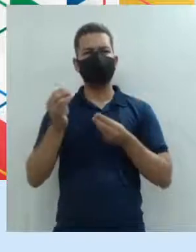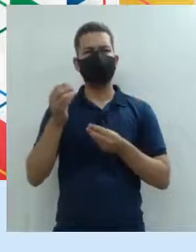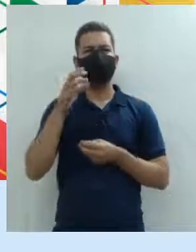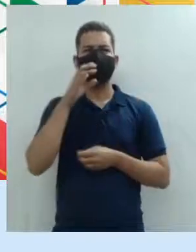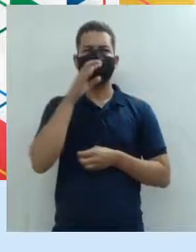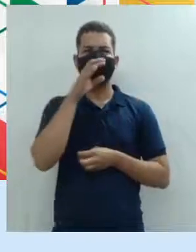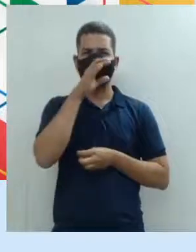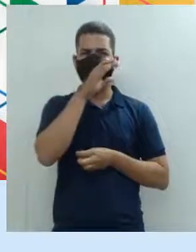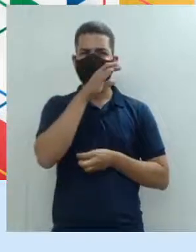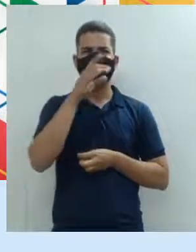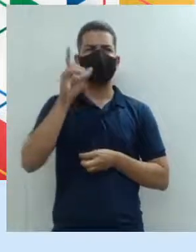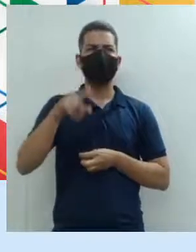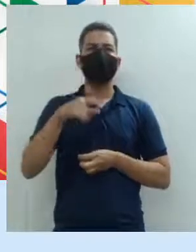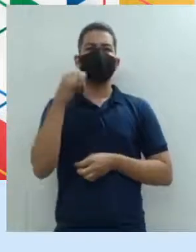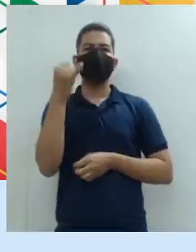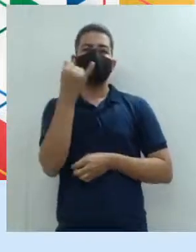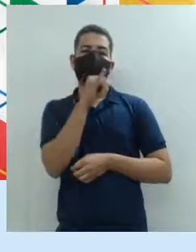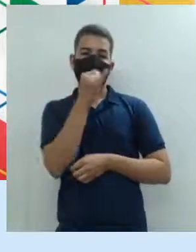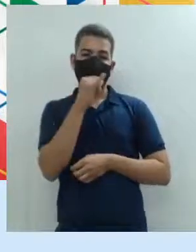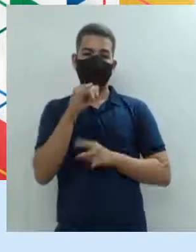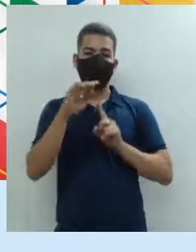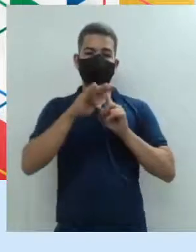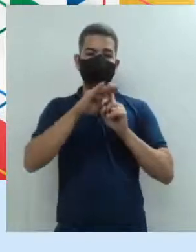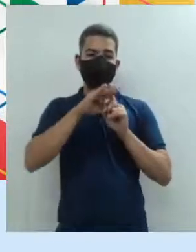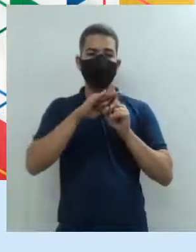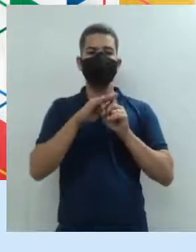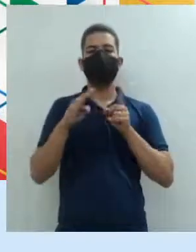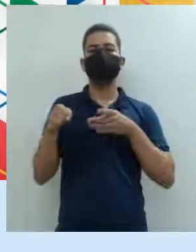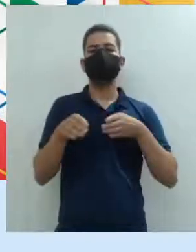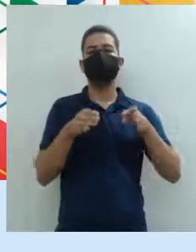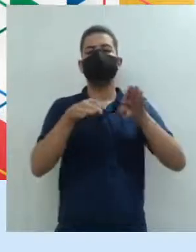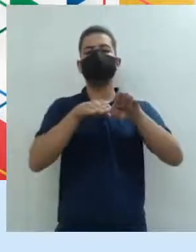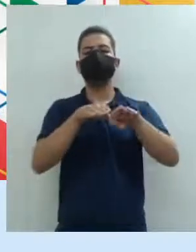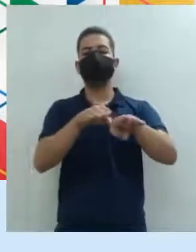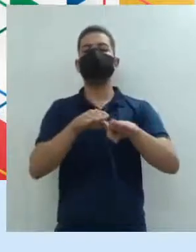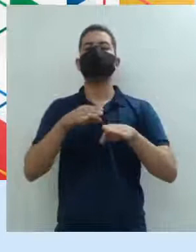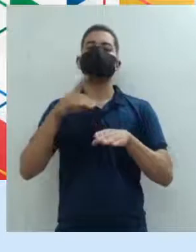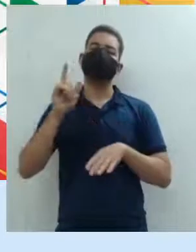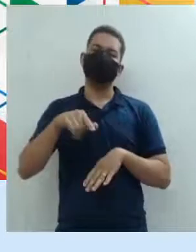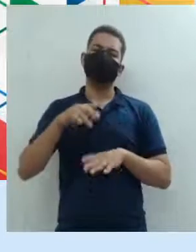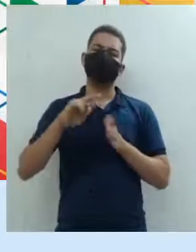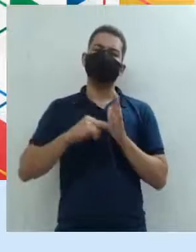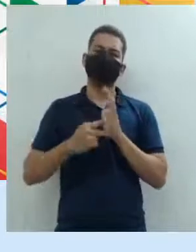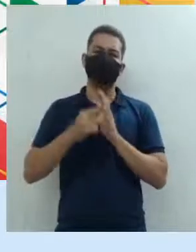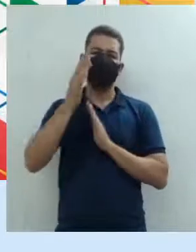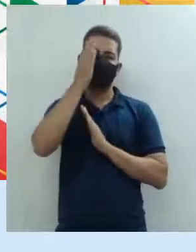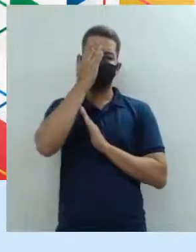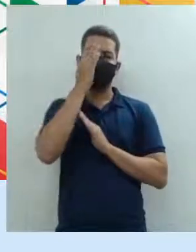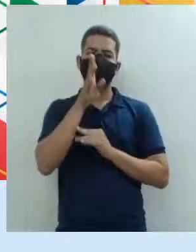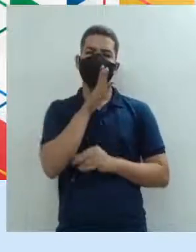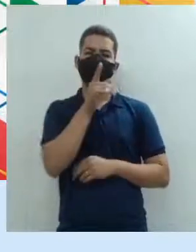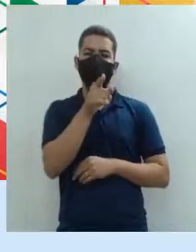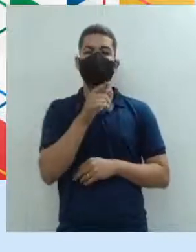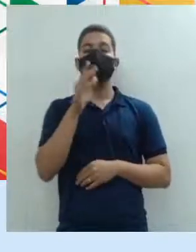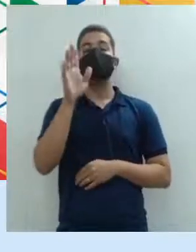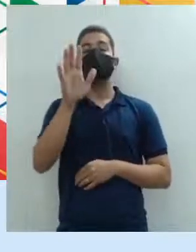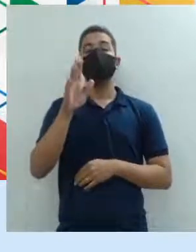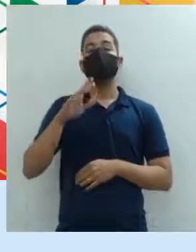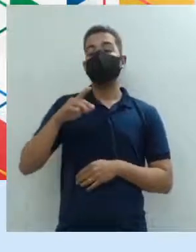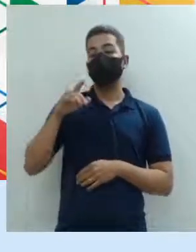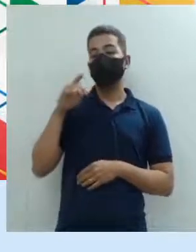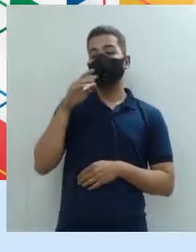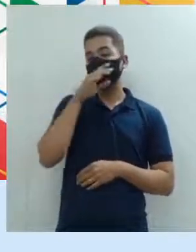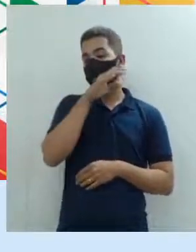calor, ele é energia térmica em trânsito, né? Você já deve ter visto essa definição. Mas a gente precisa saber como é que o calor pode